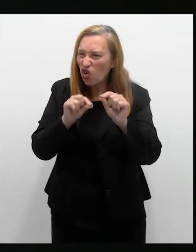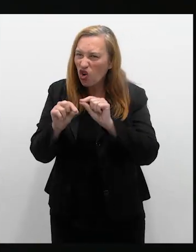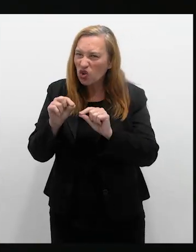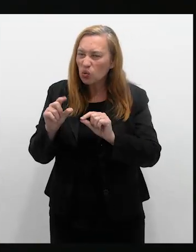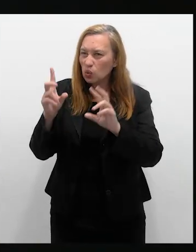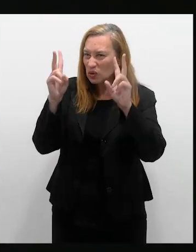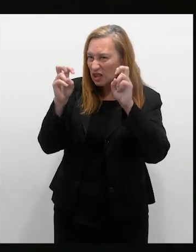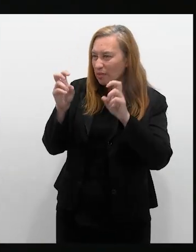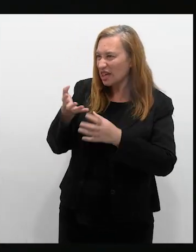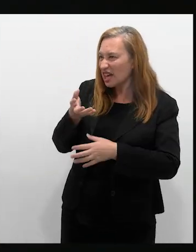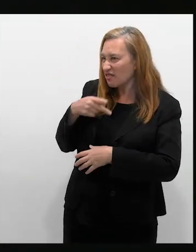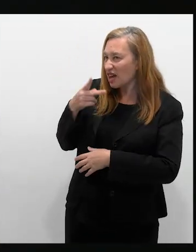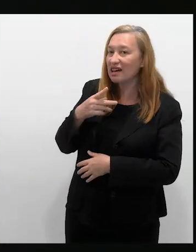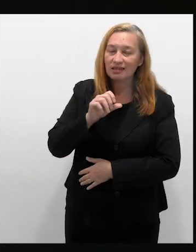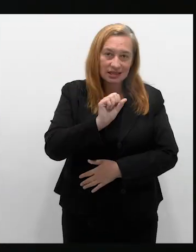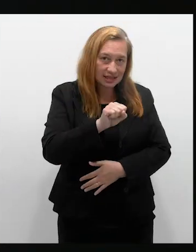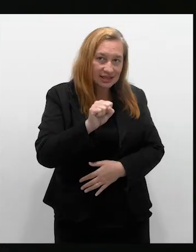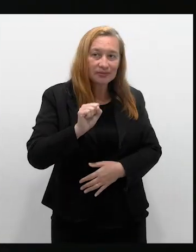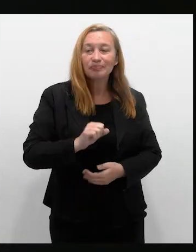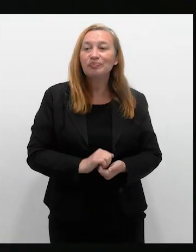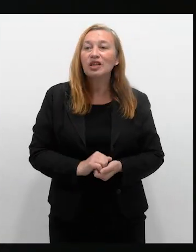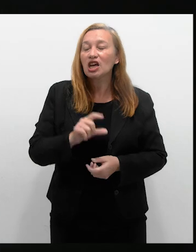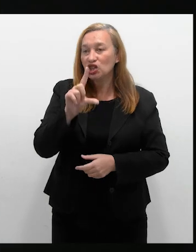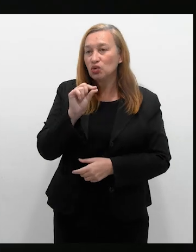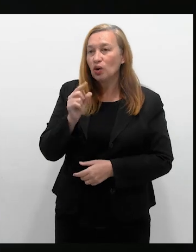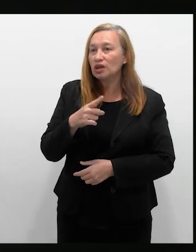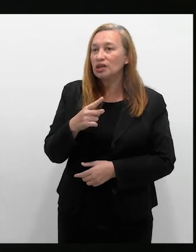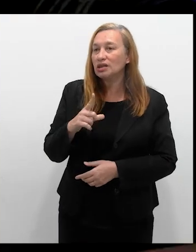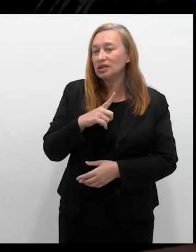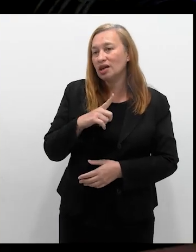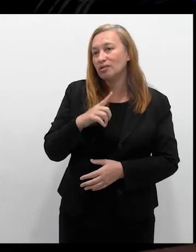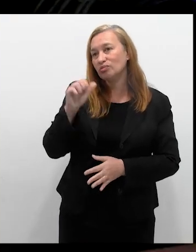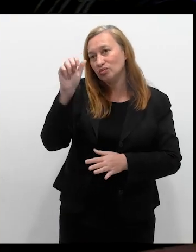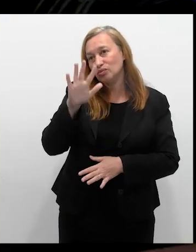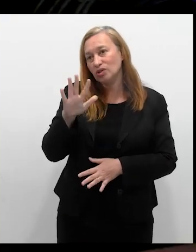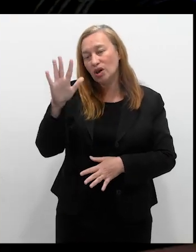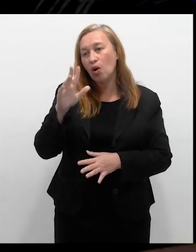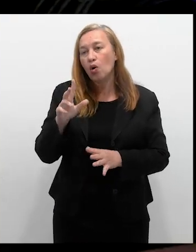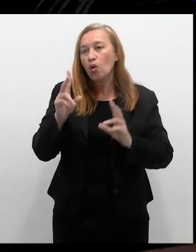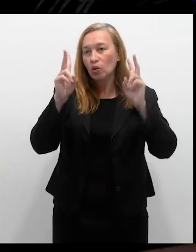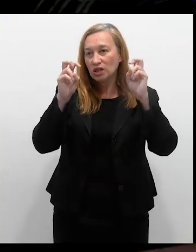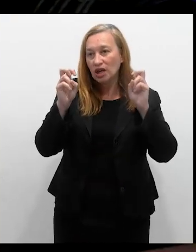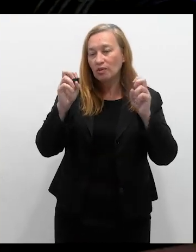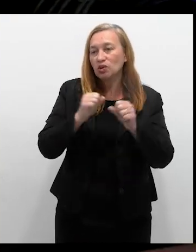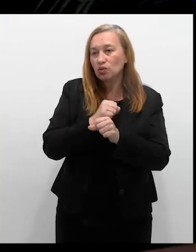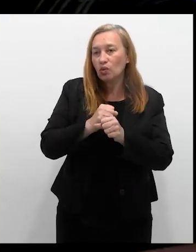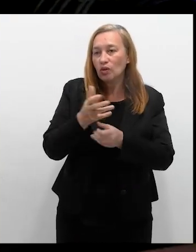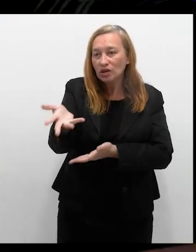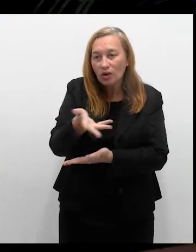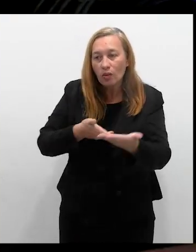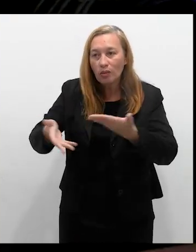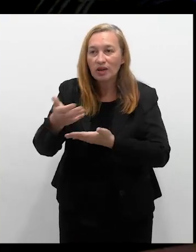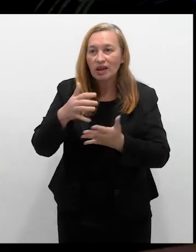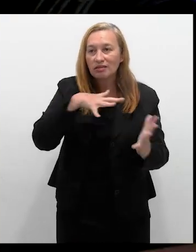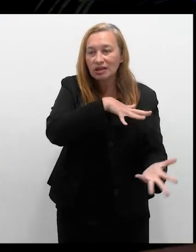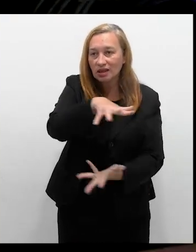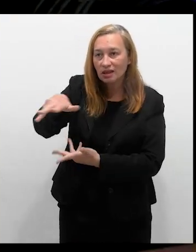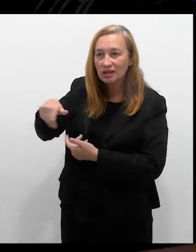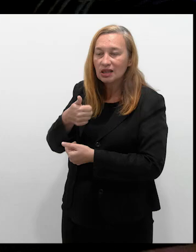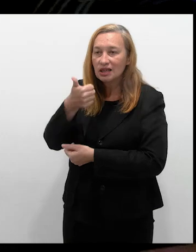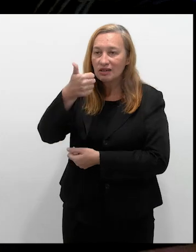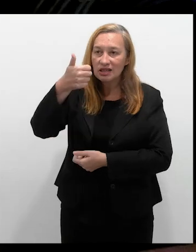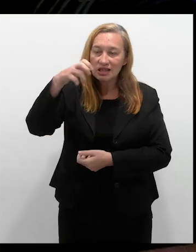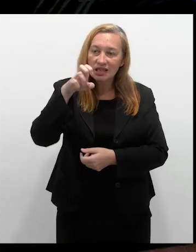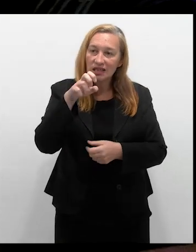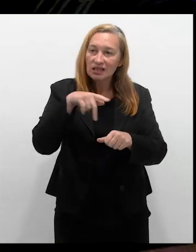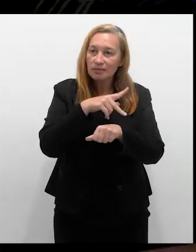Eles escolhem os temas que querem falar, é assim? Escolhem. Escolhem, a gente tem, em geral, um tema do ano, que também é compartilhado internacionalmente,